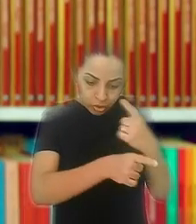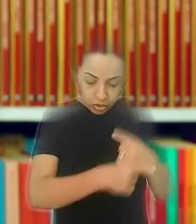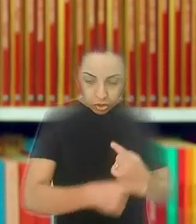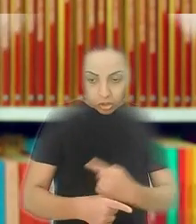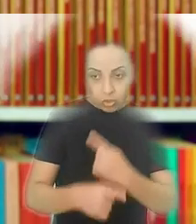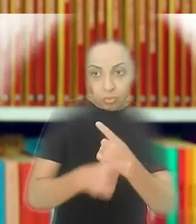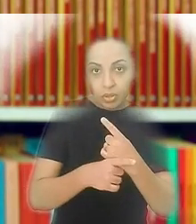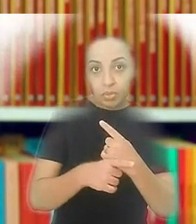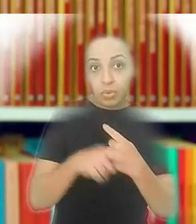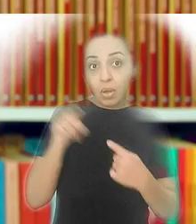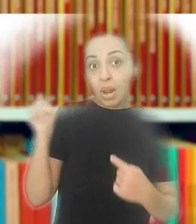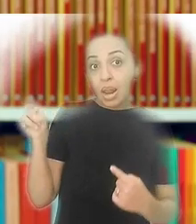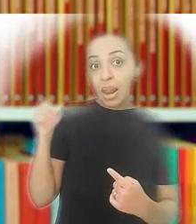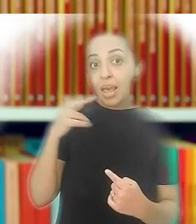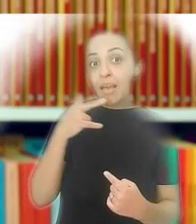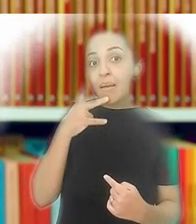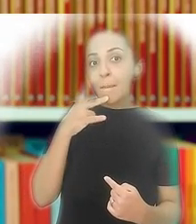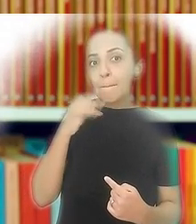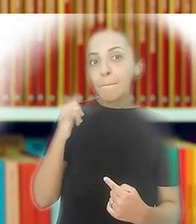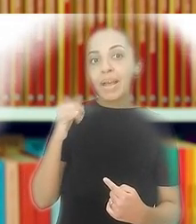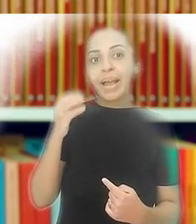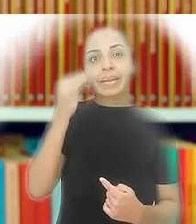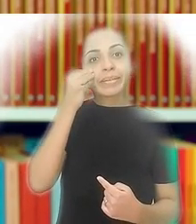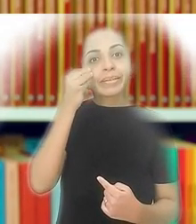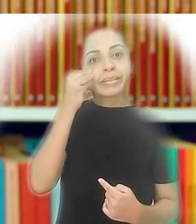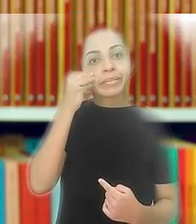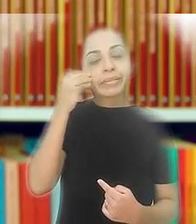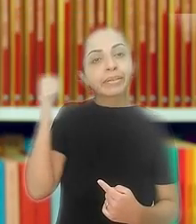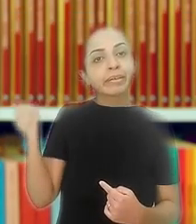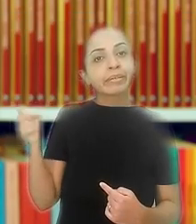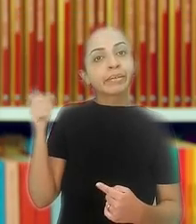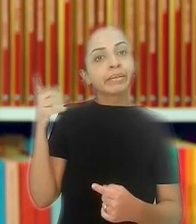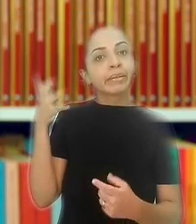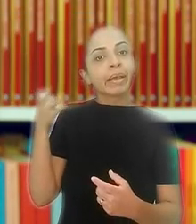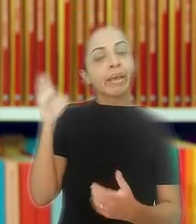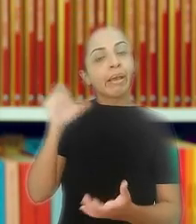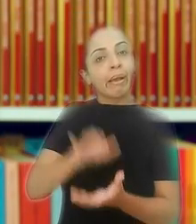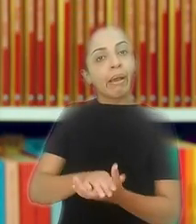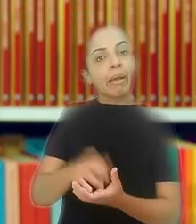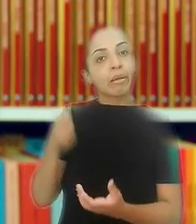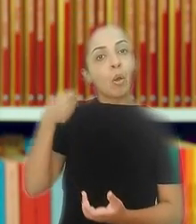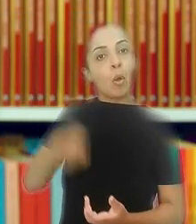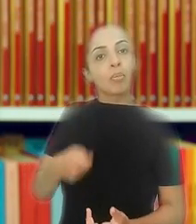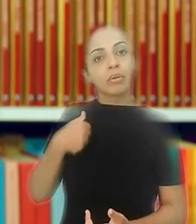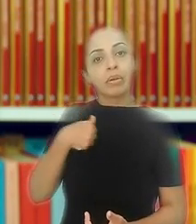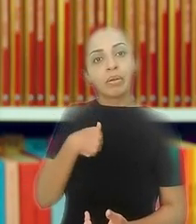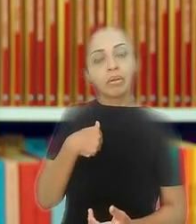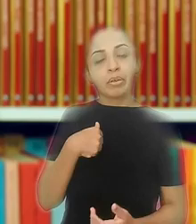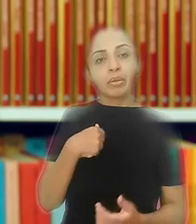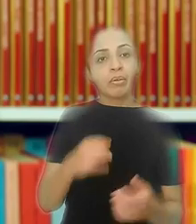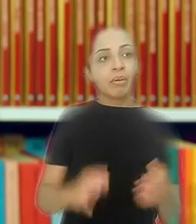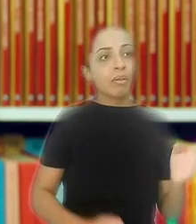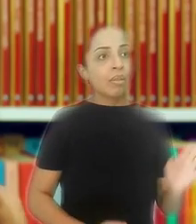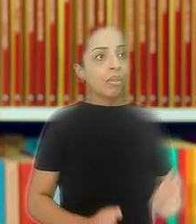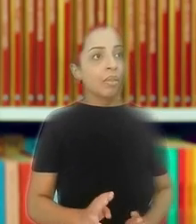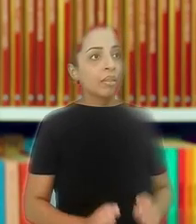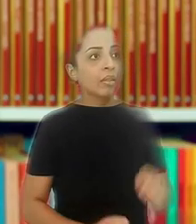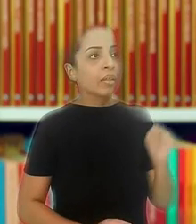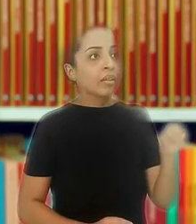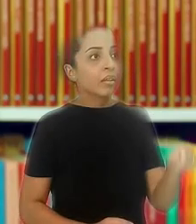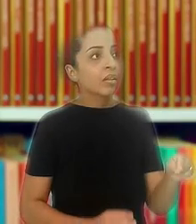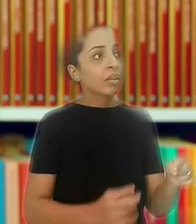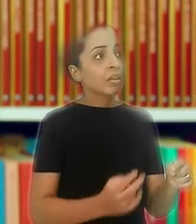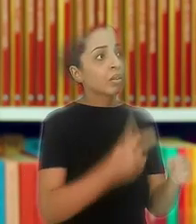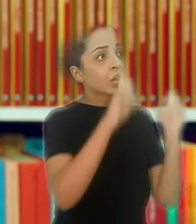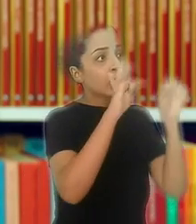a ideia do pai tentando arranjar um marido para ela a Antônia ali como uma espécie de testemunha confidente de